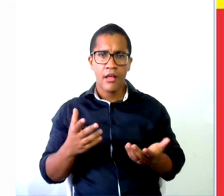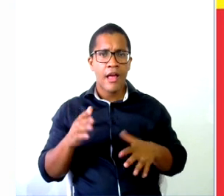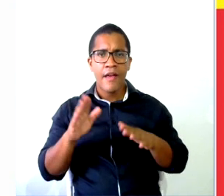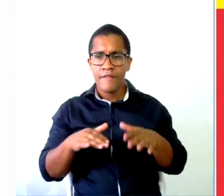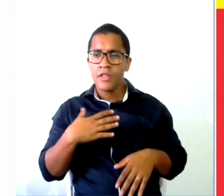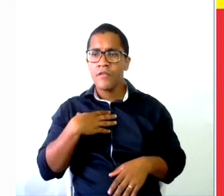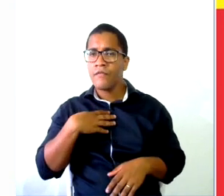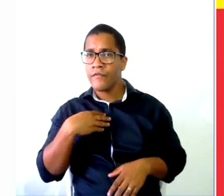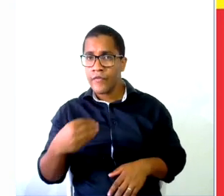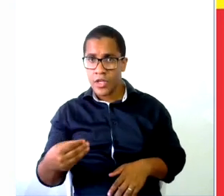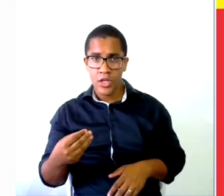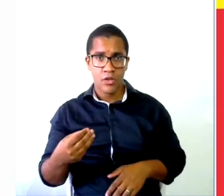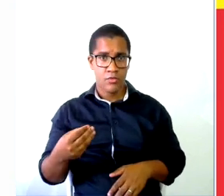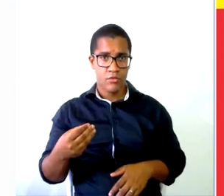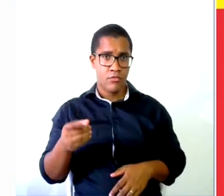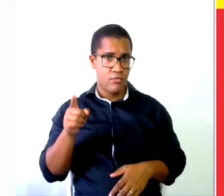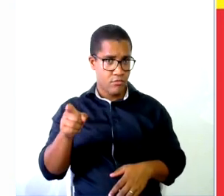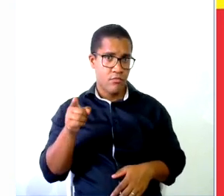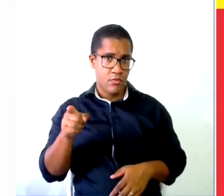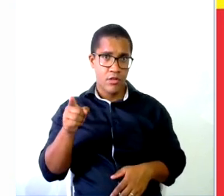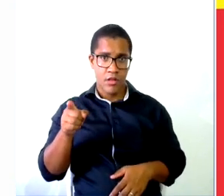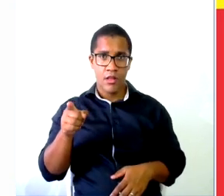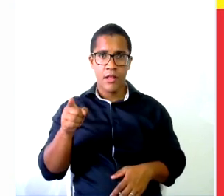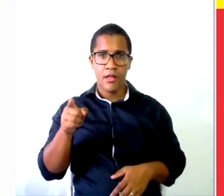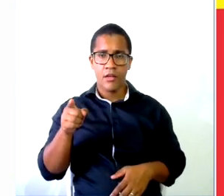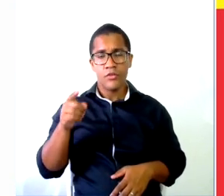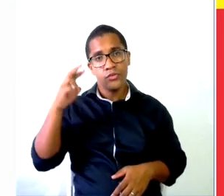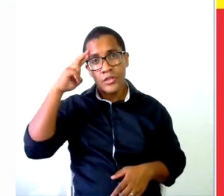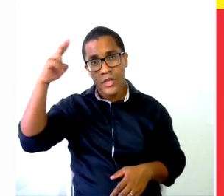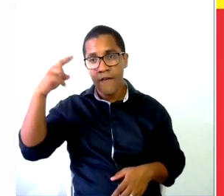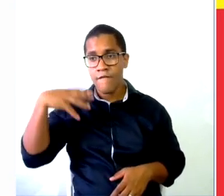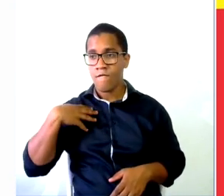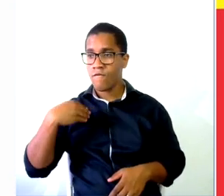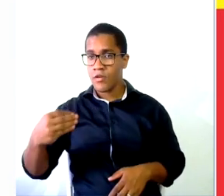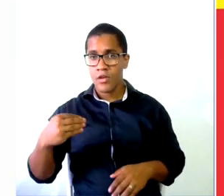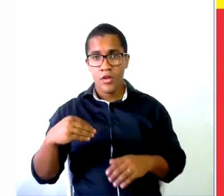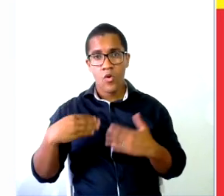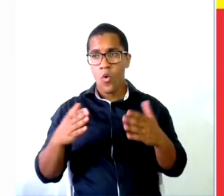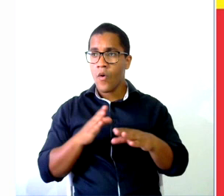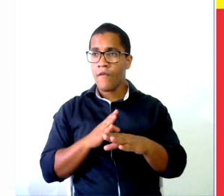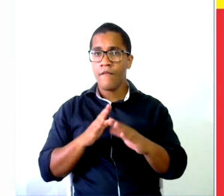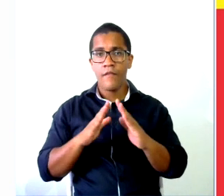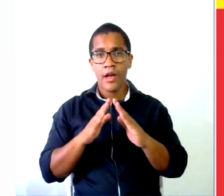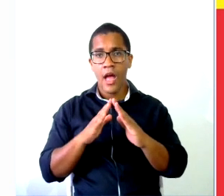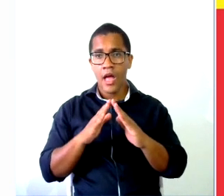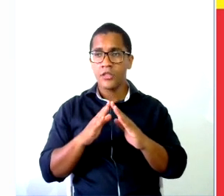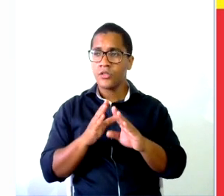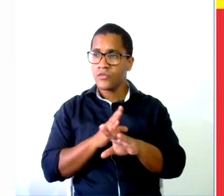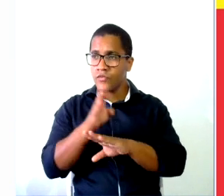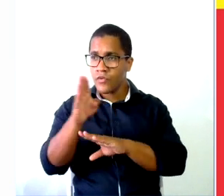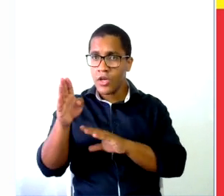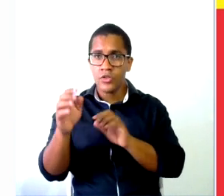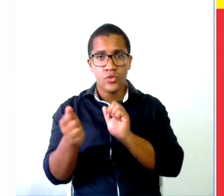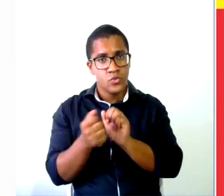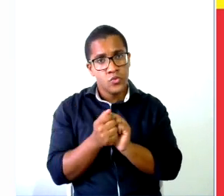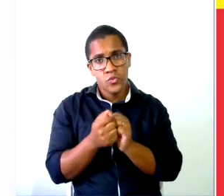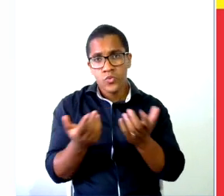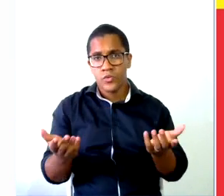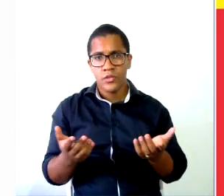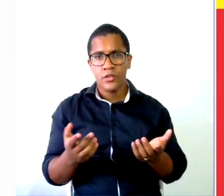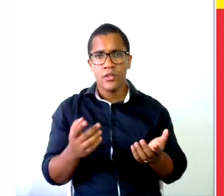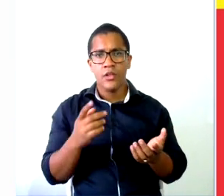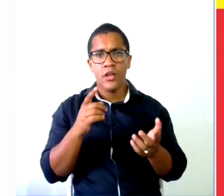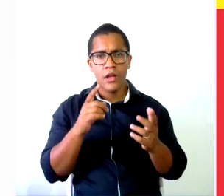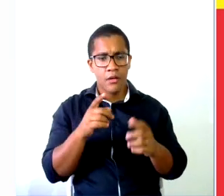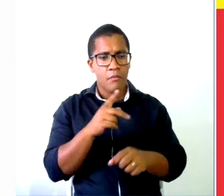escravos acompanhavam os filhos do Senhor, a casa dos mestres, né? Isto